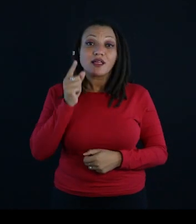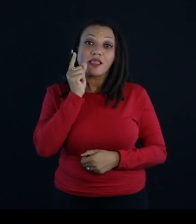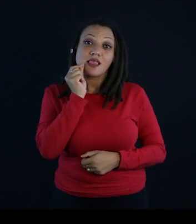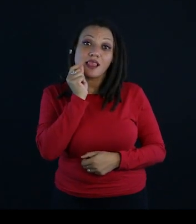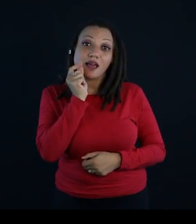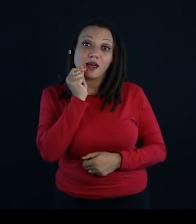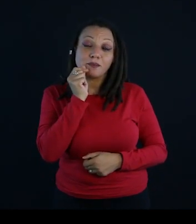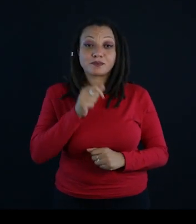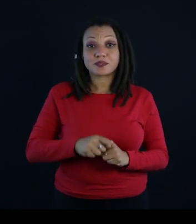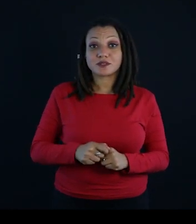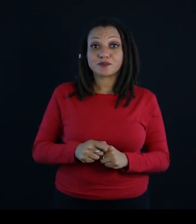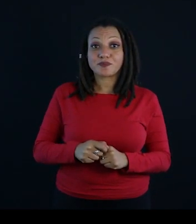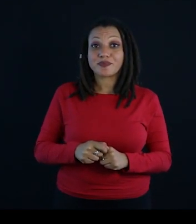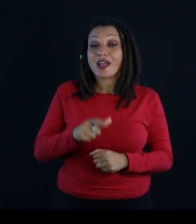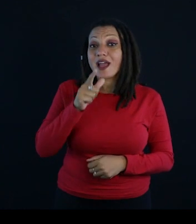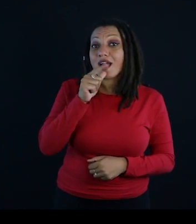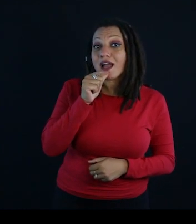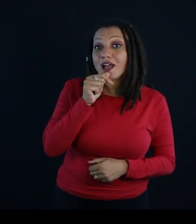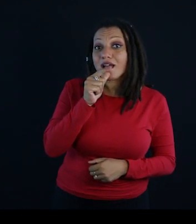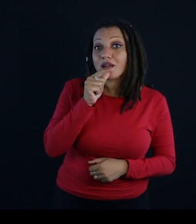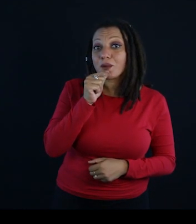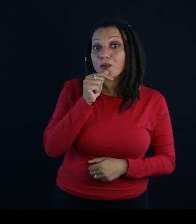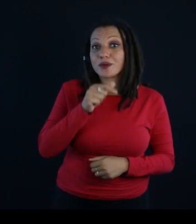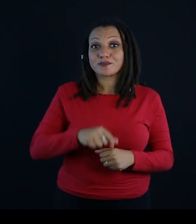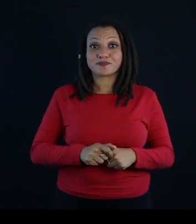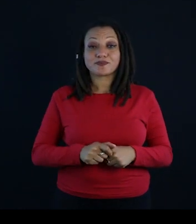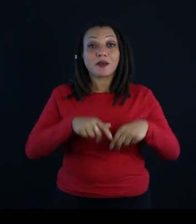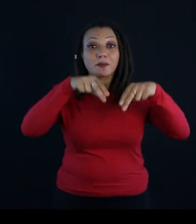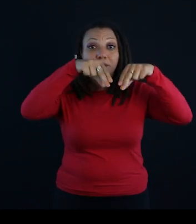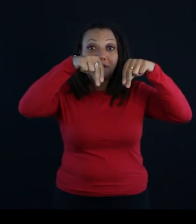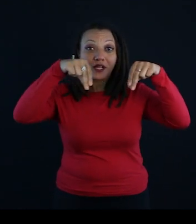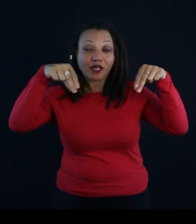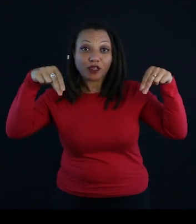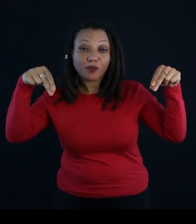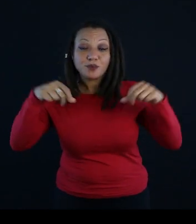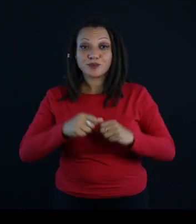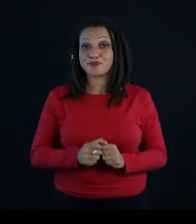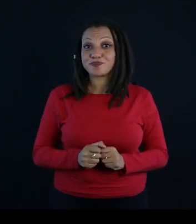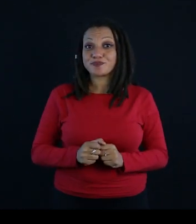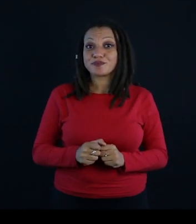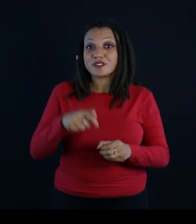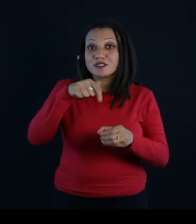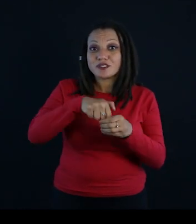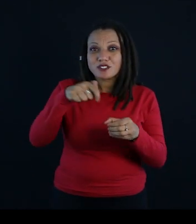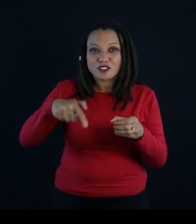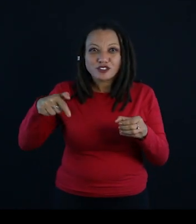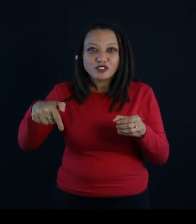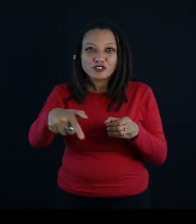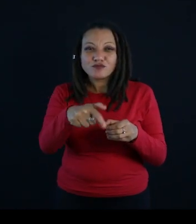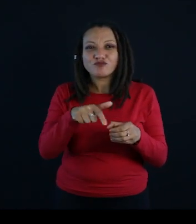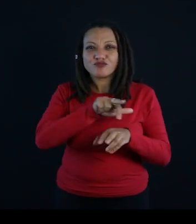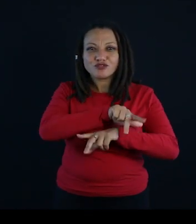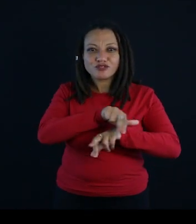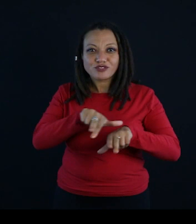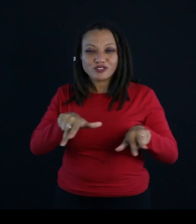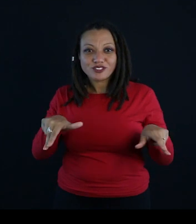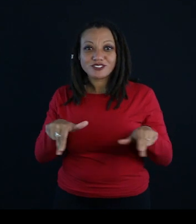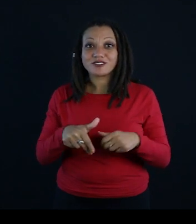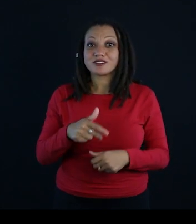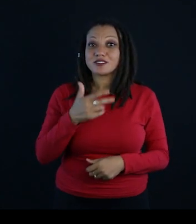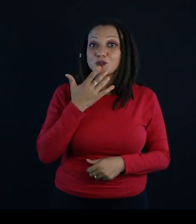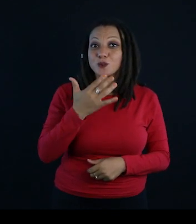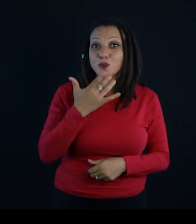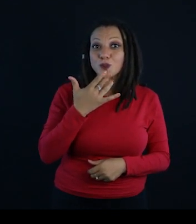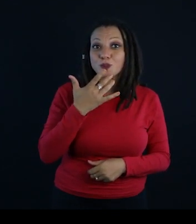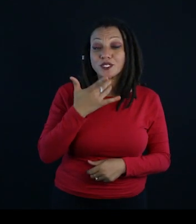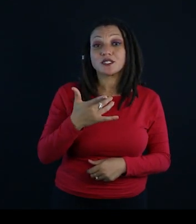para misturar a tinta, tintas da sua preferência, uma caneta preta e pincéis, e a cola quente e